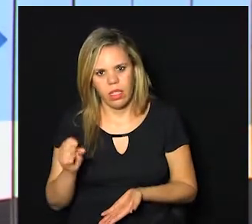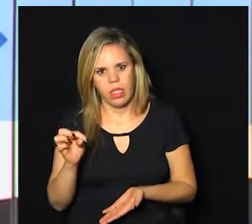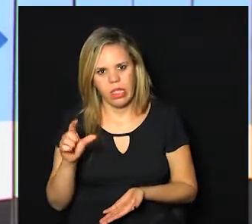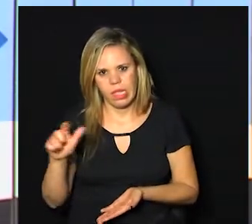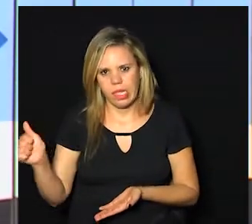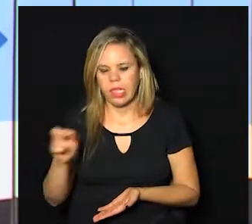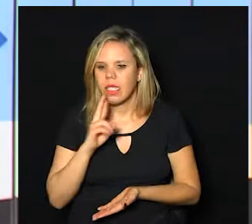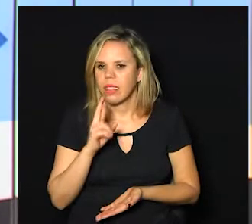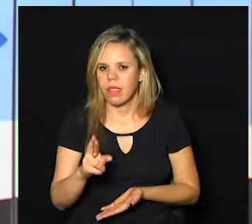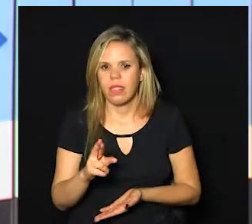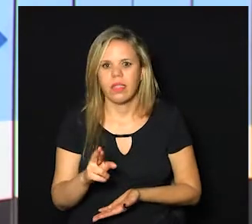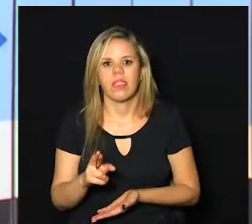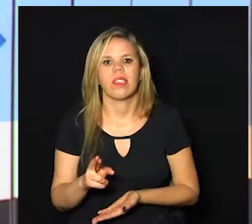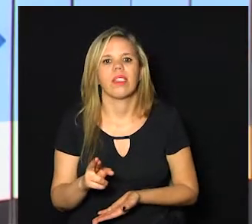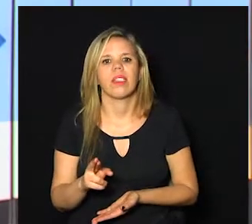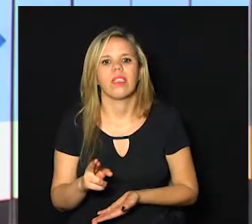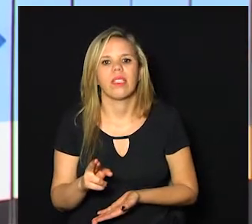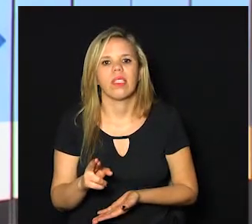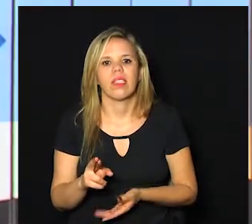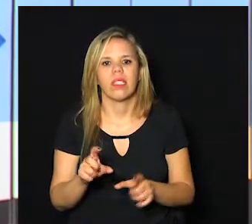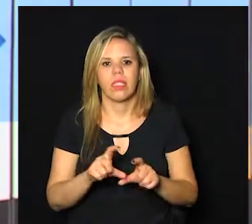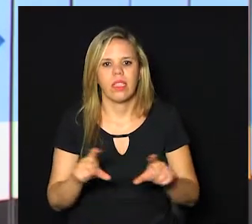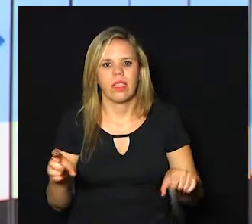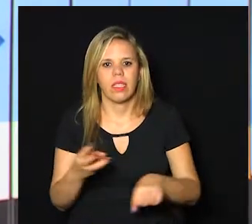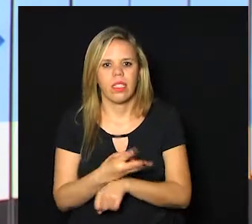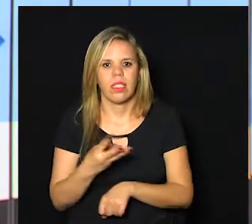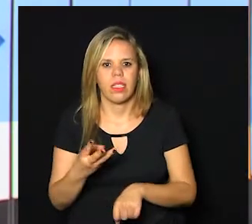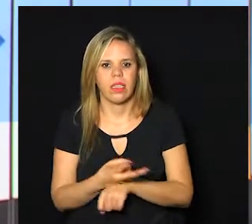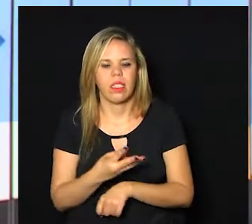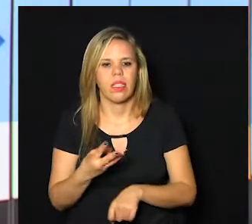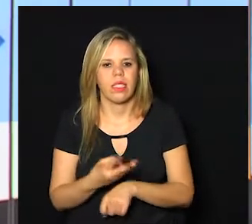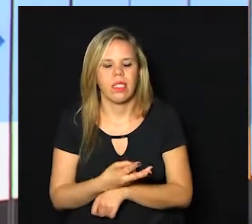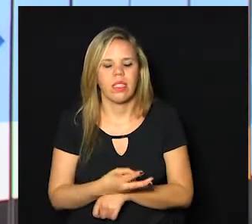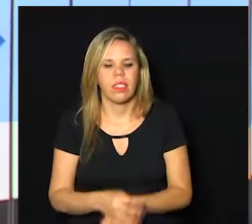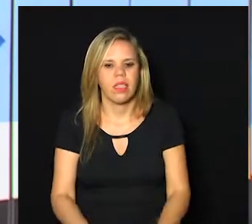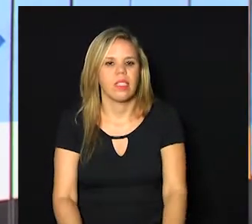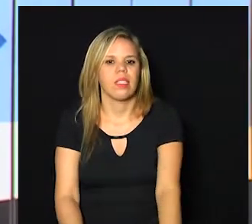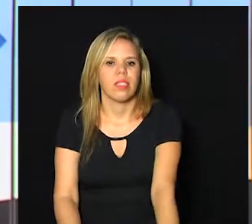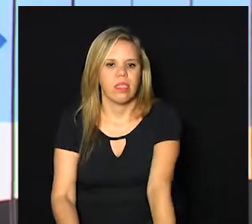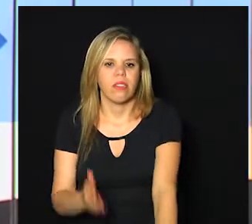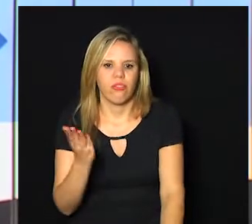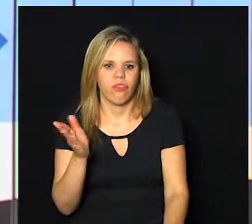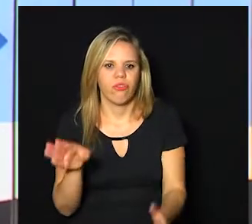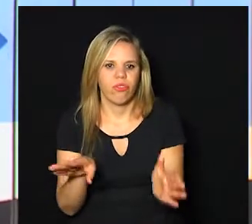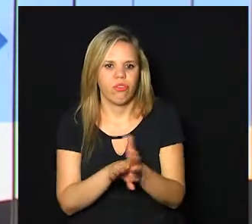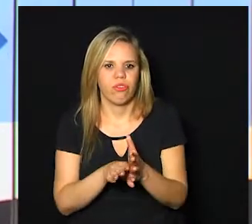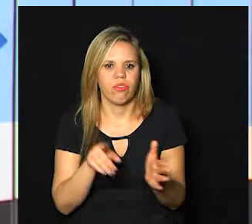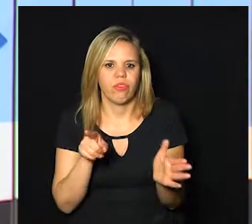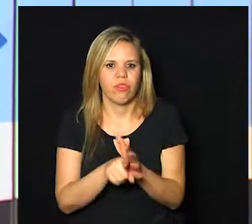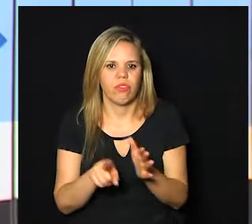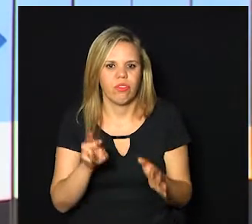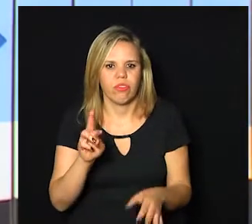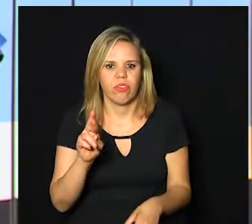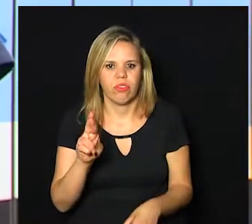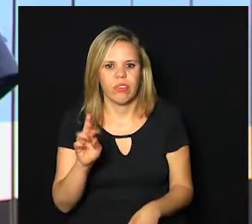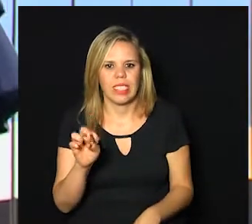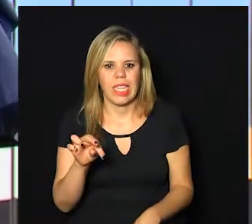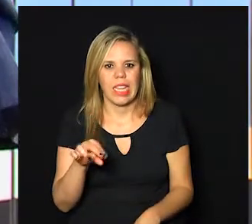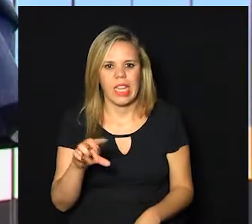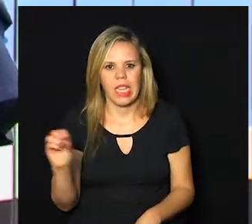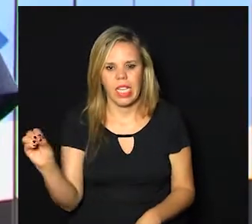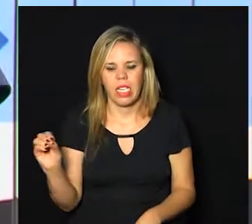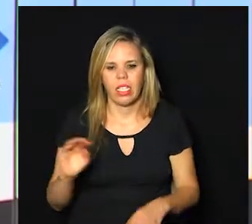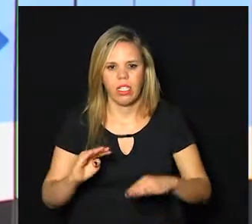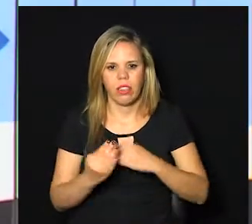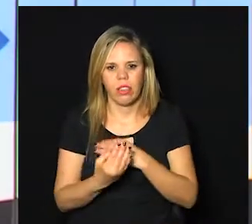possa responder também nesse WhatsApp que aparece aí na sua tela. E olha, já chegou perguntas, hein? O Renato da Silva, aqui